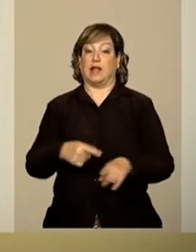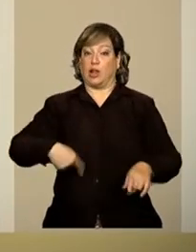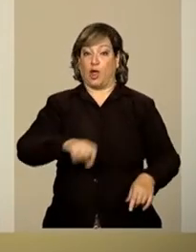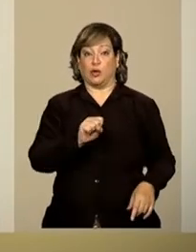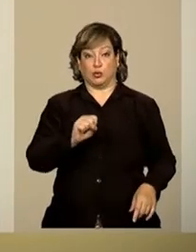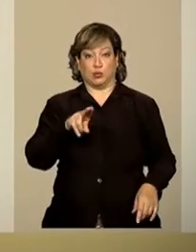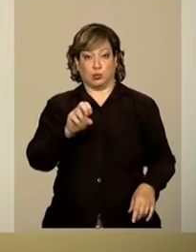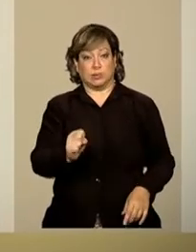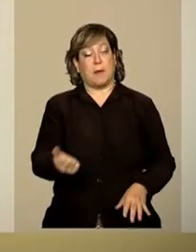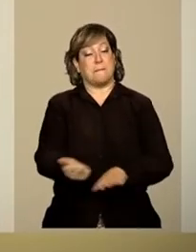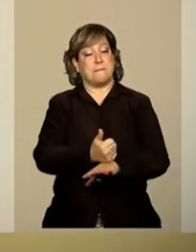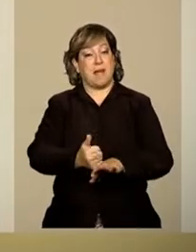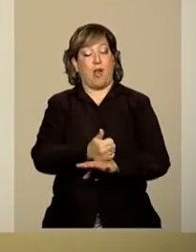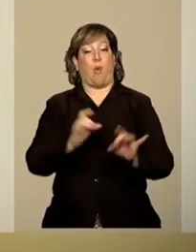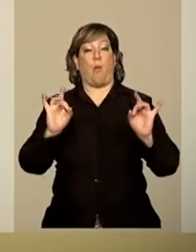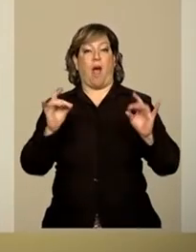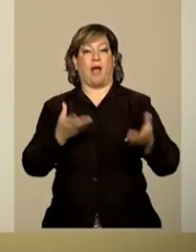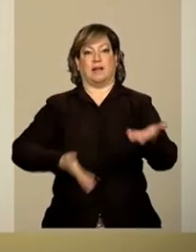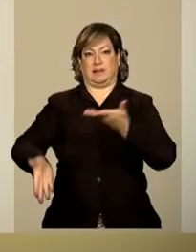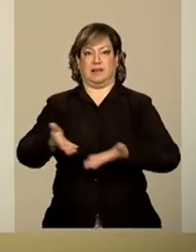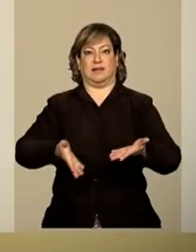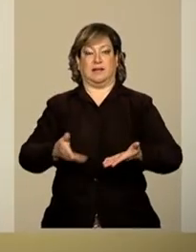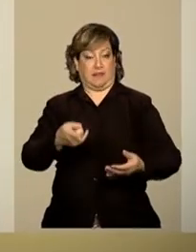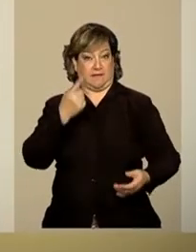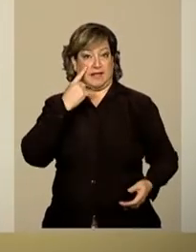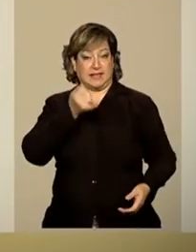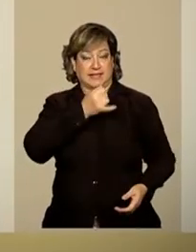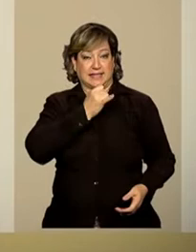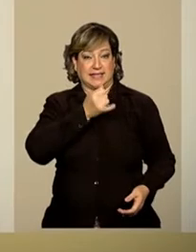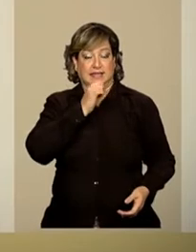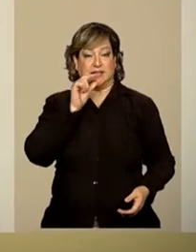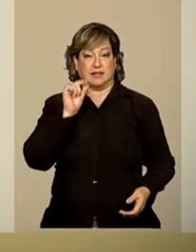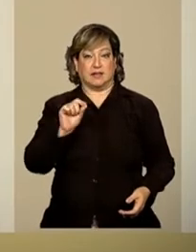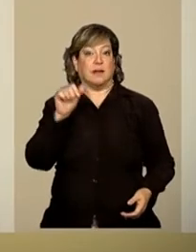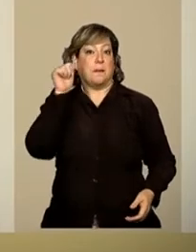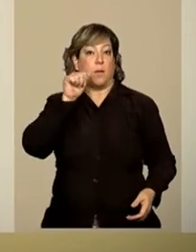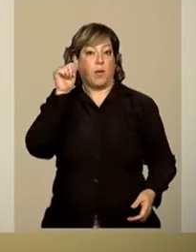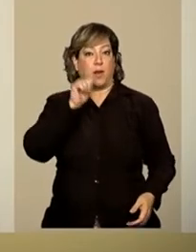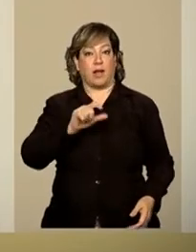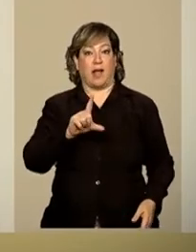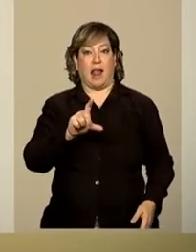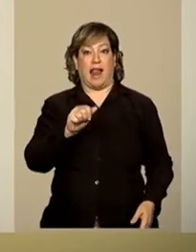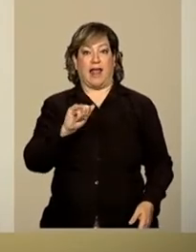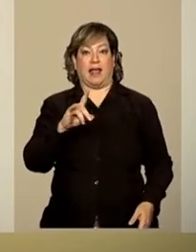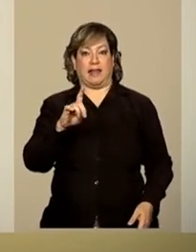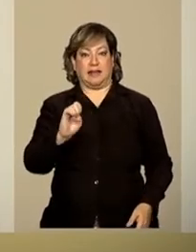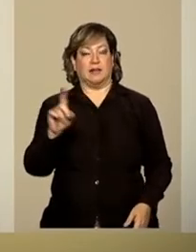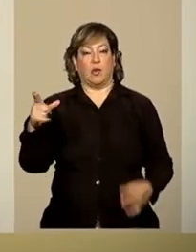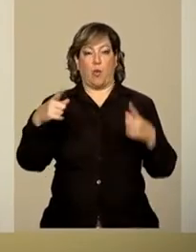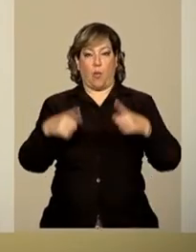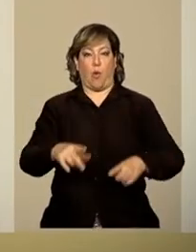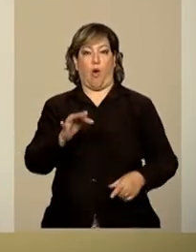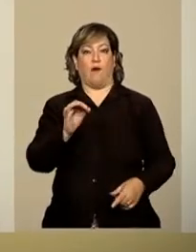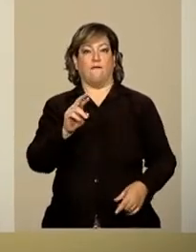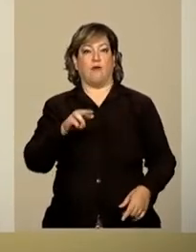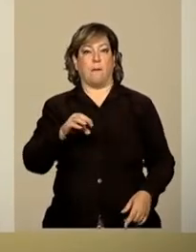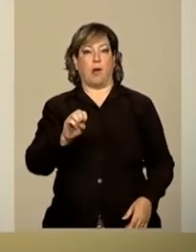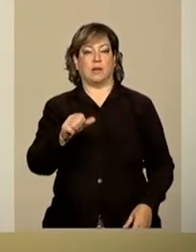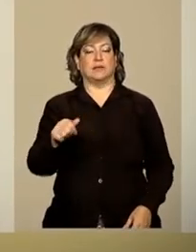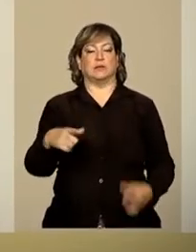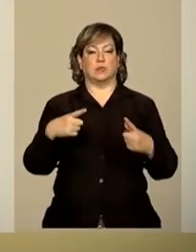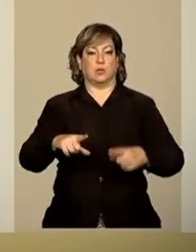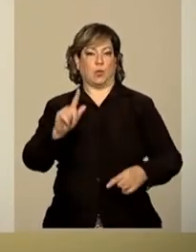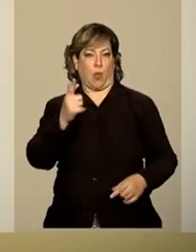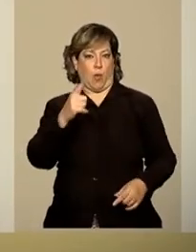melhor na sua qualidade veja você Luciano exemplo da dona Laíde de Formosa cidade de